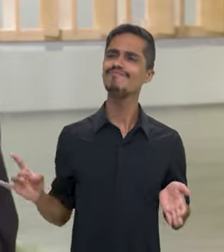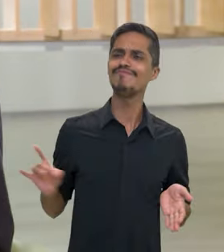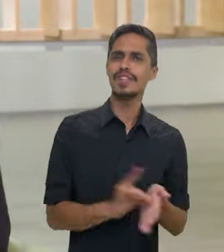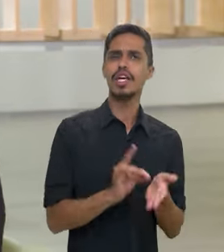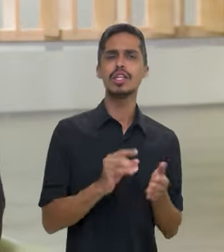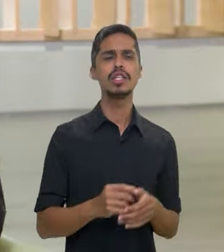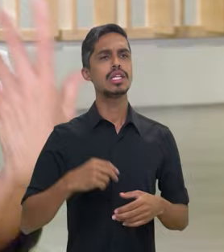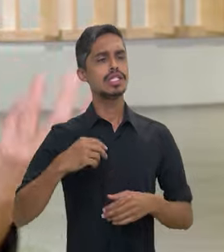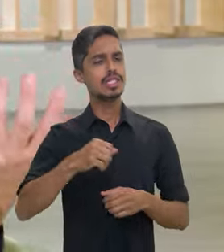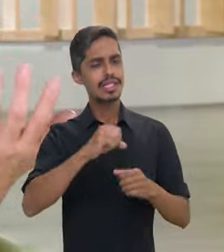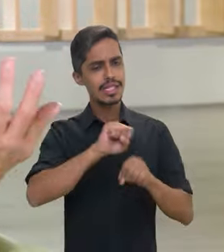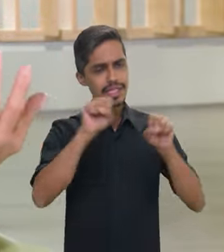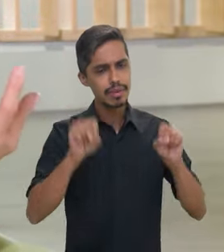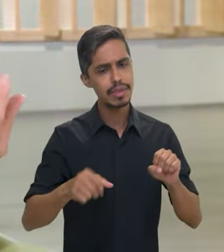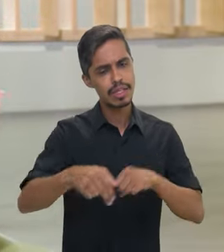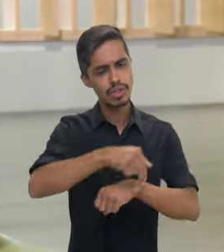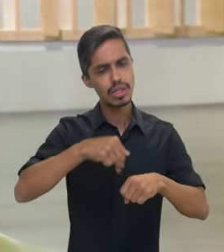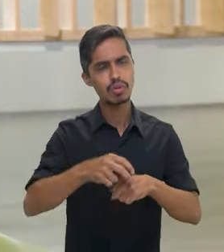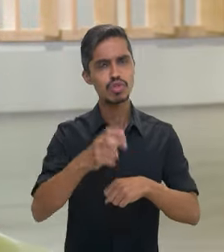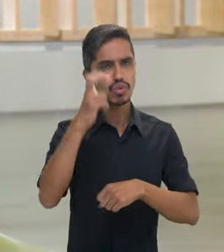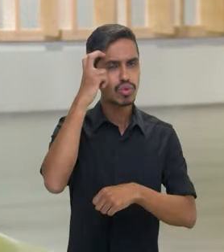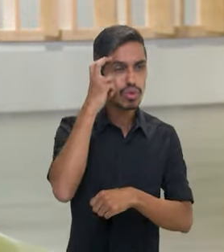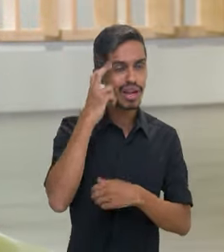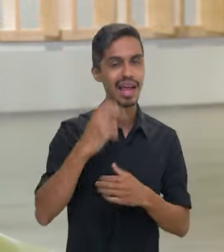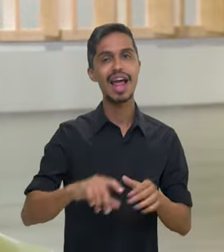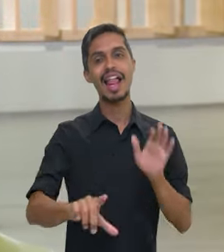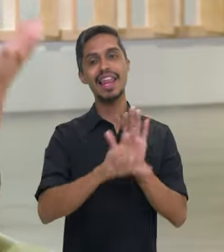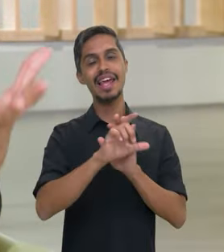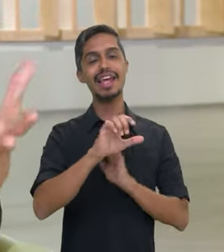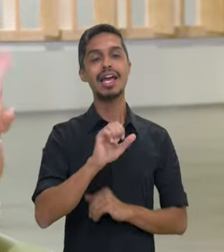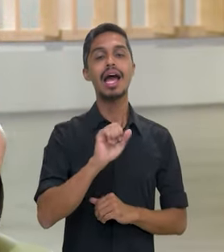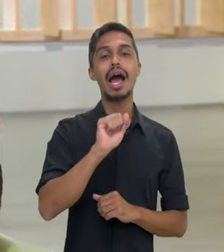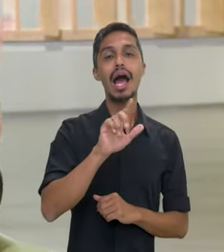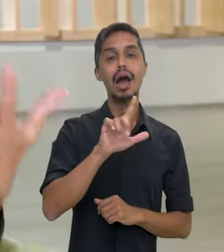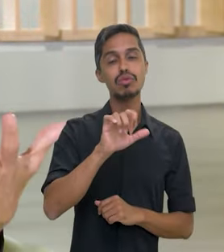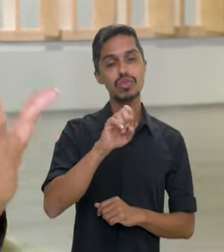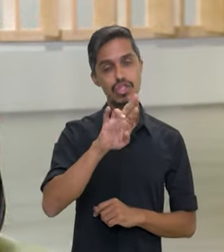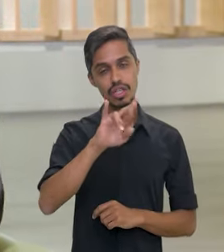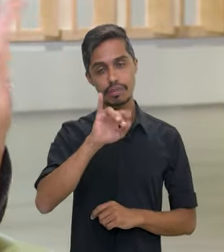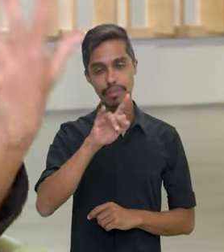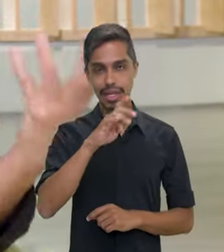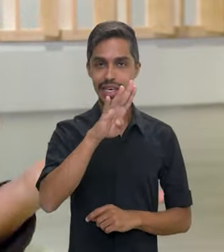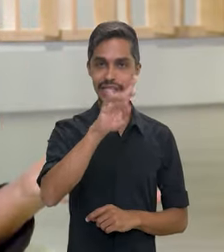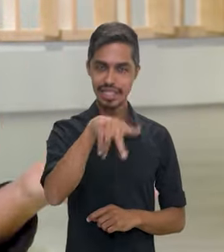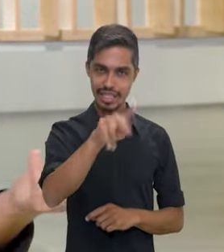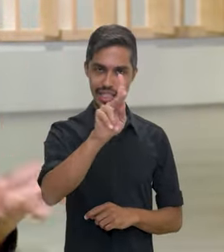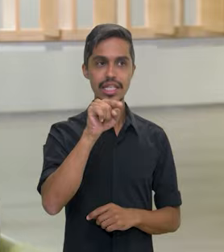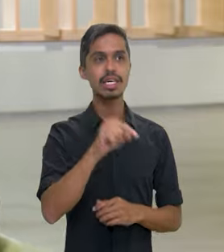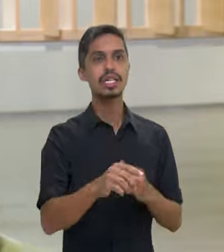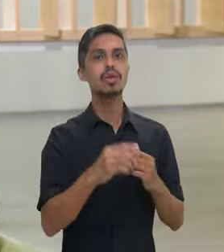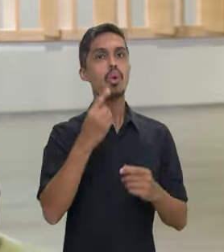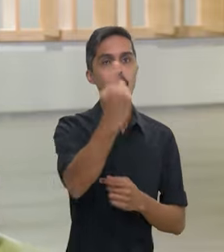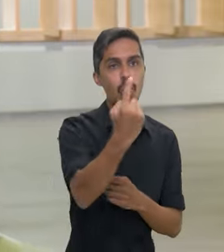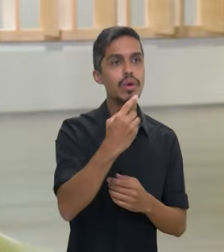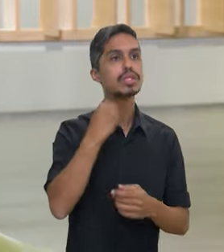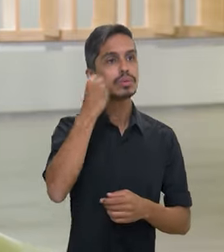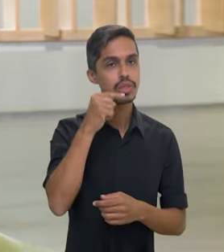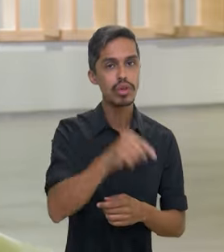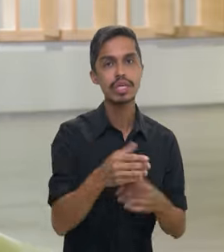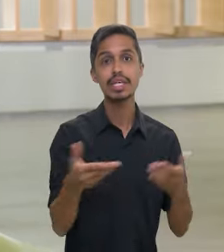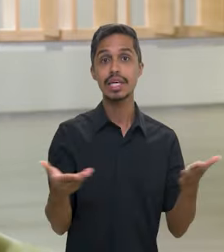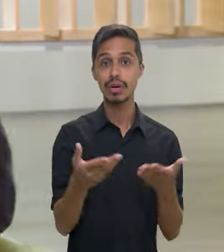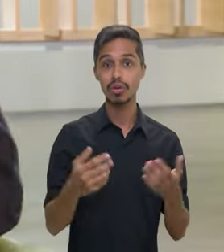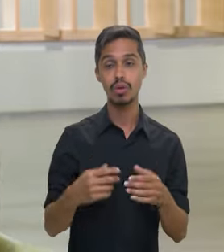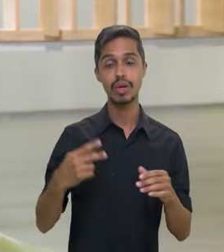materialização do Sistema Nacional de Cultura. A lei Aldeblanc 1 experimentou isso e agora a lei Paulo